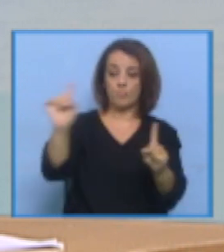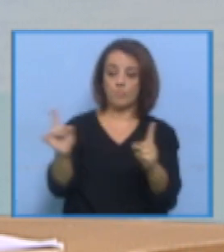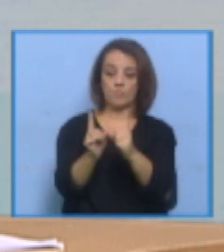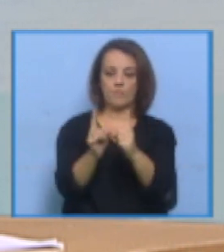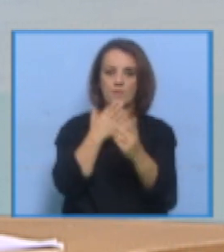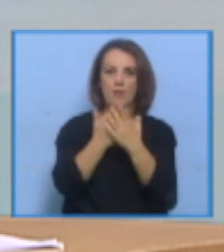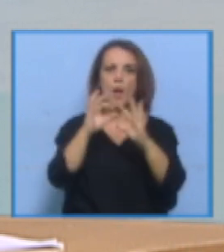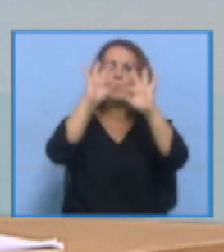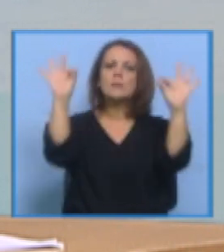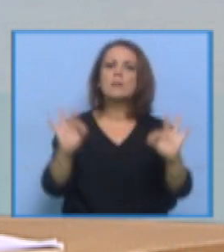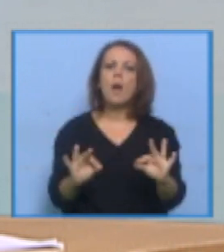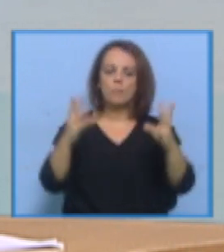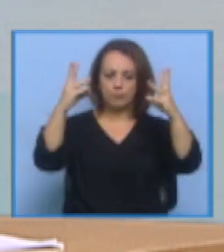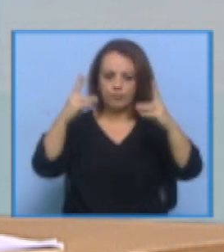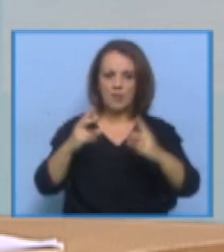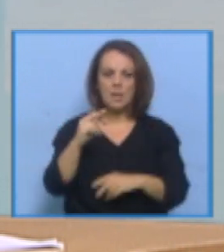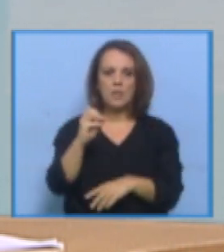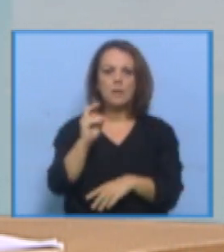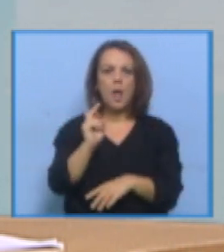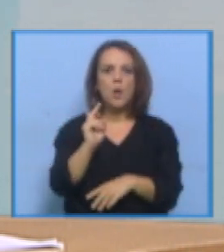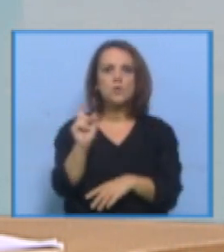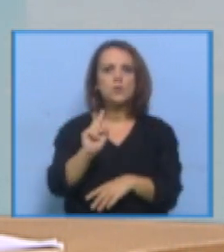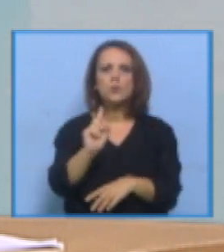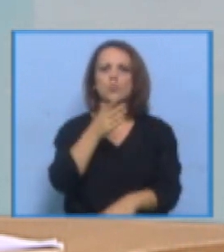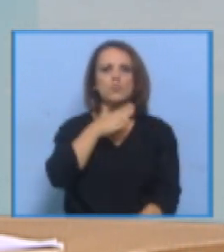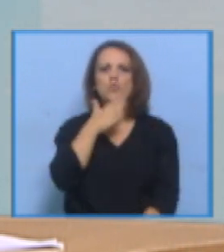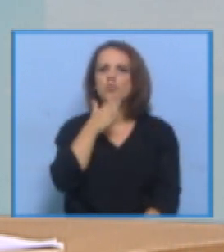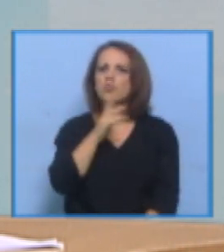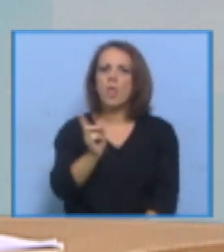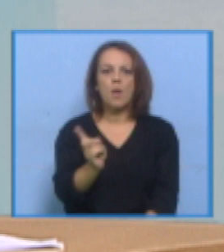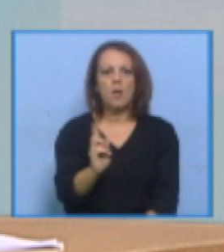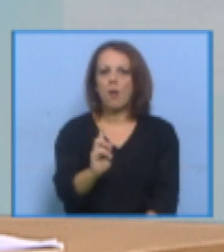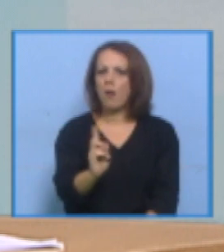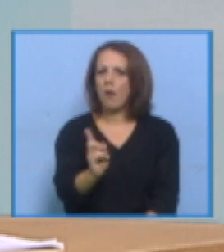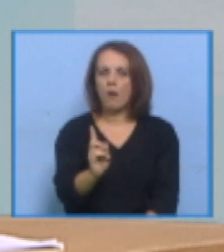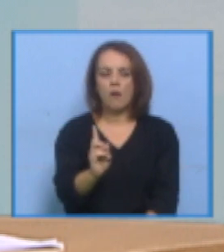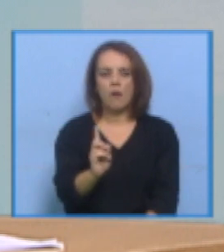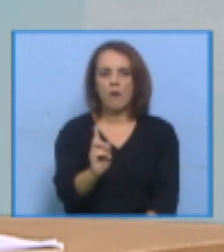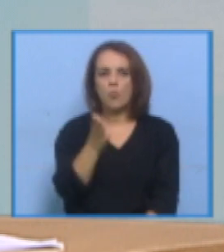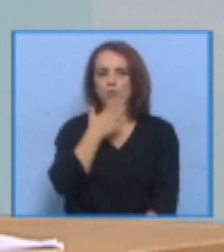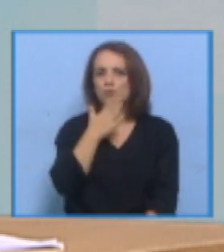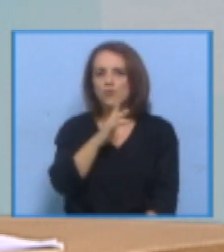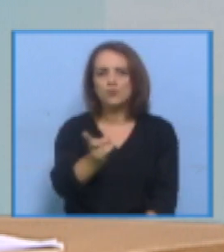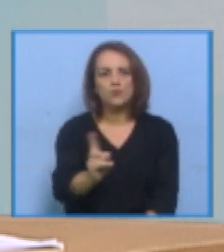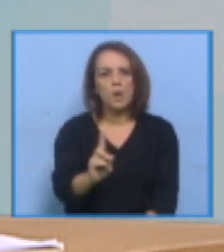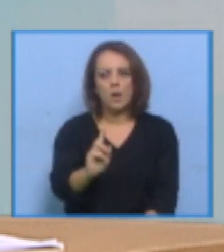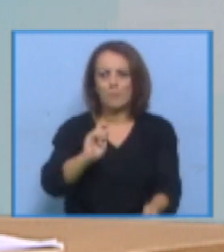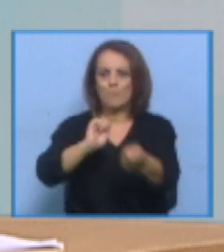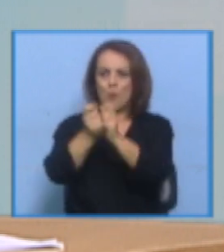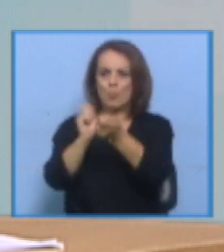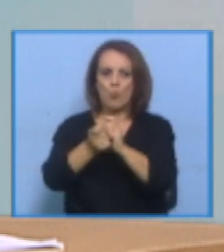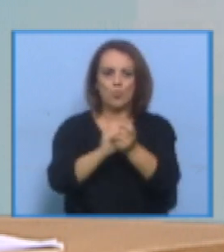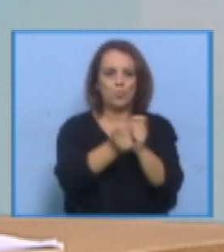para se perceber que 30 anos é muito pouco tempo para fazer face a tanta mudança, que são